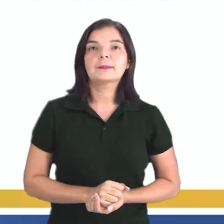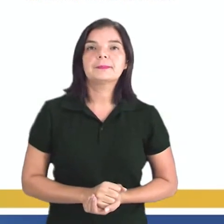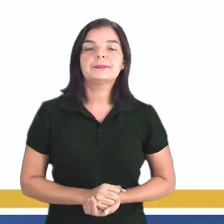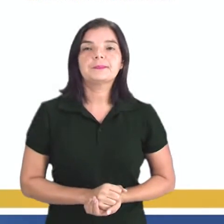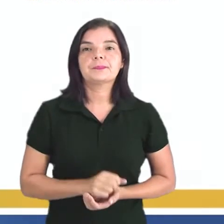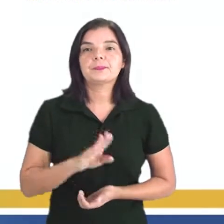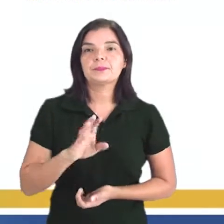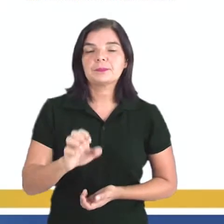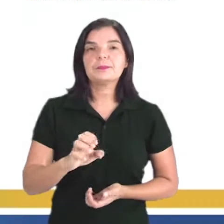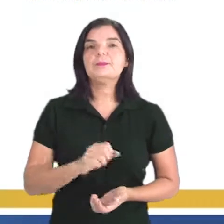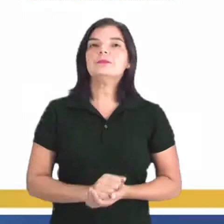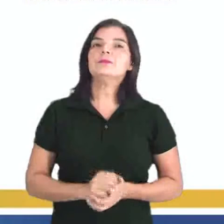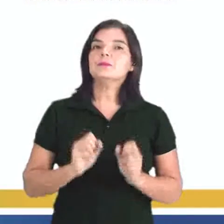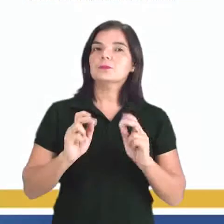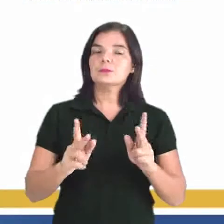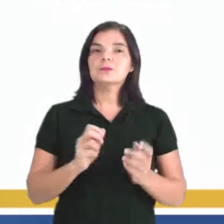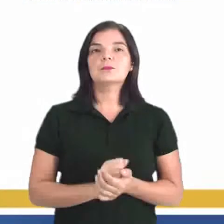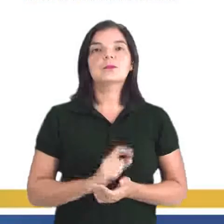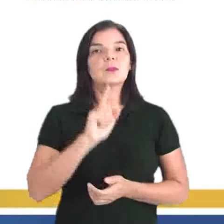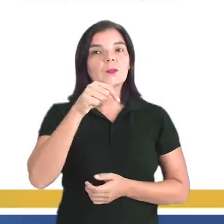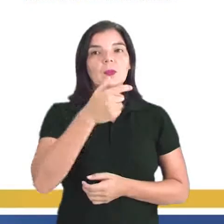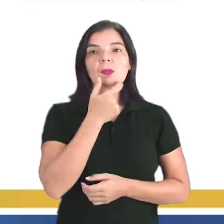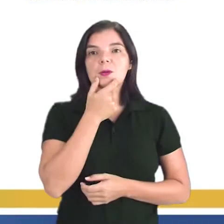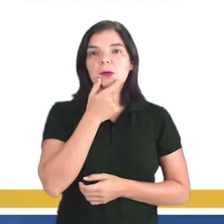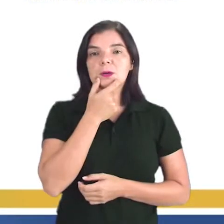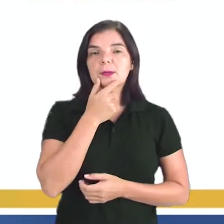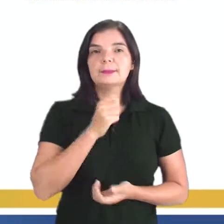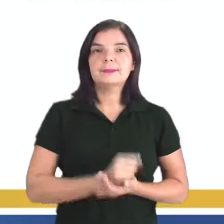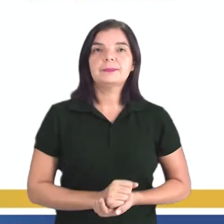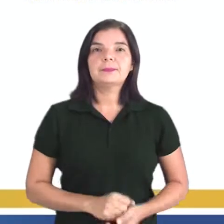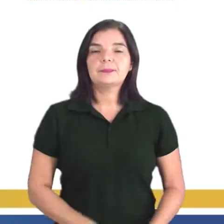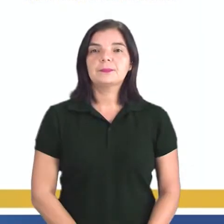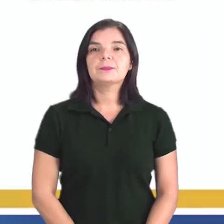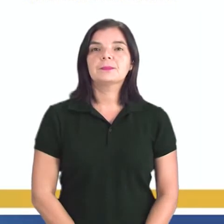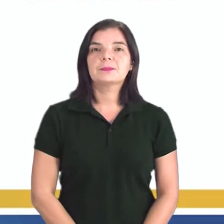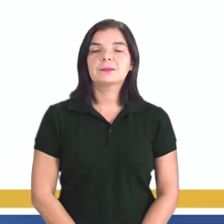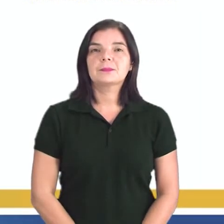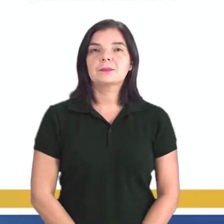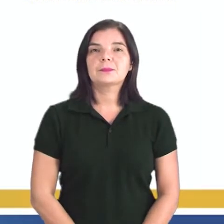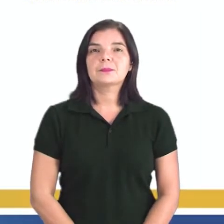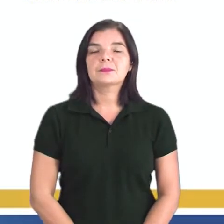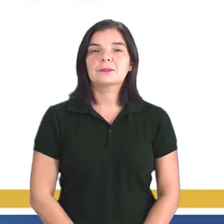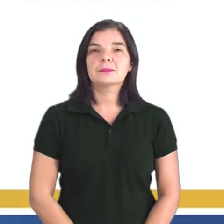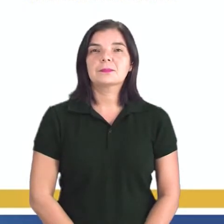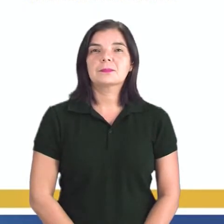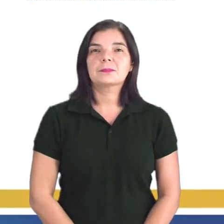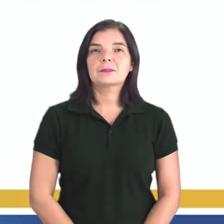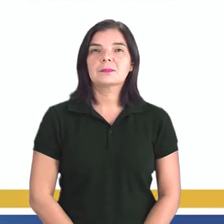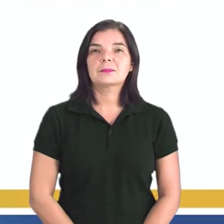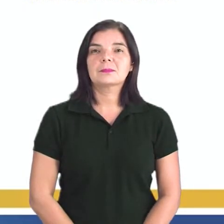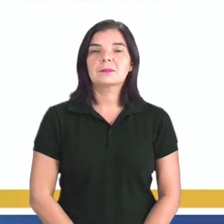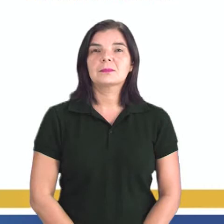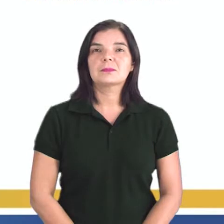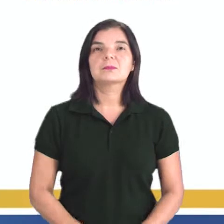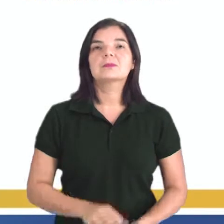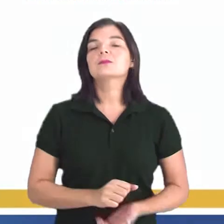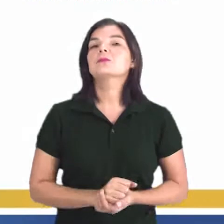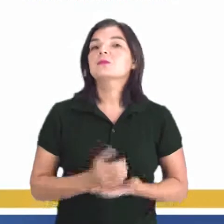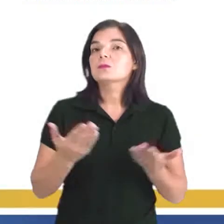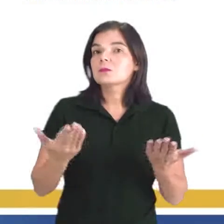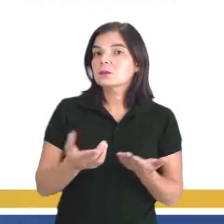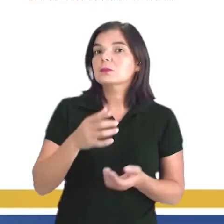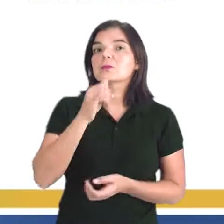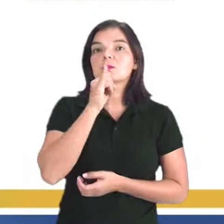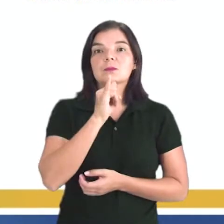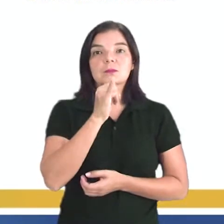will e o nosso verbo to be, ok? Outro exemplo. If you don't study hard, you won't pass. Agora nós temos